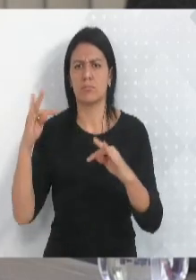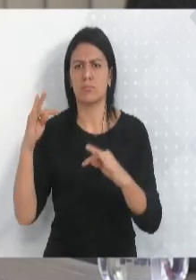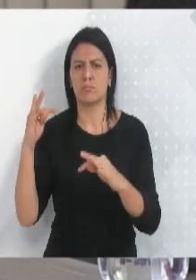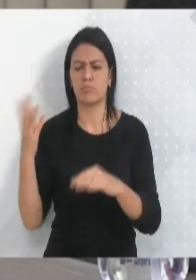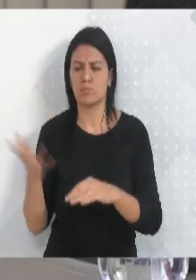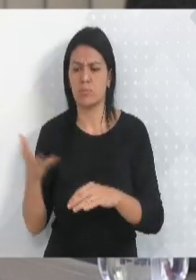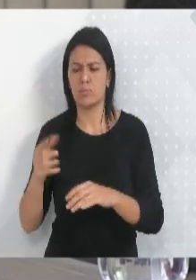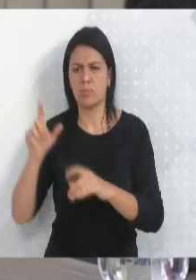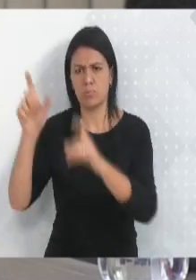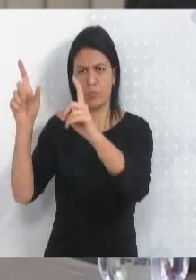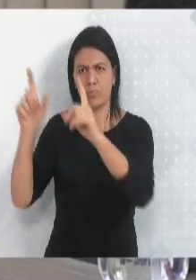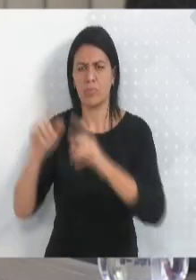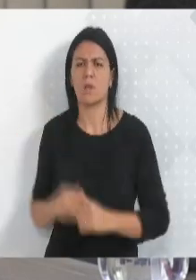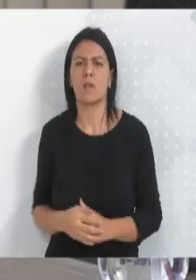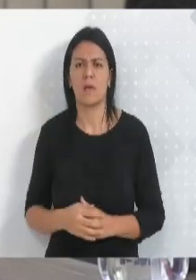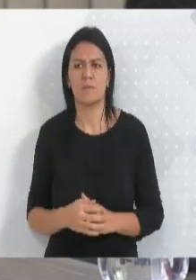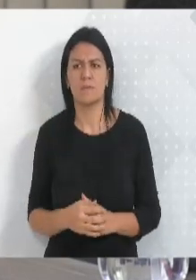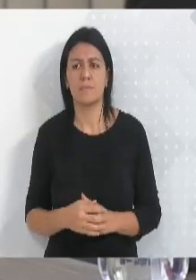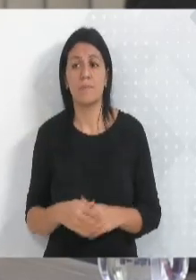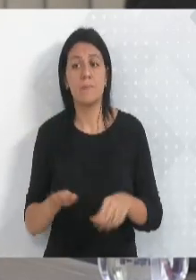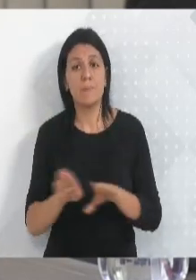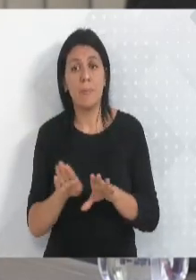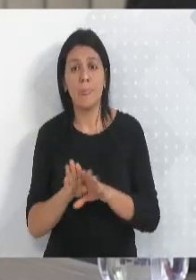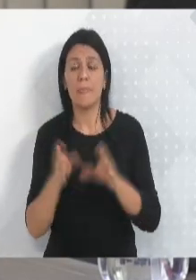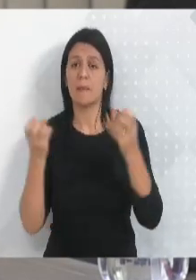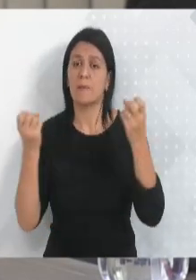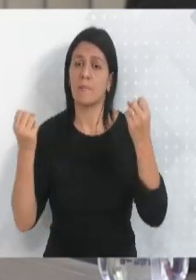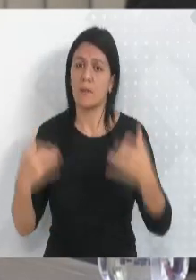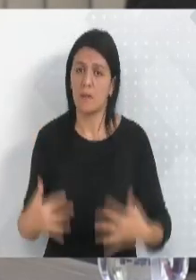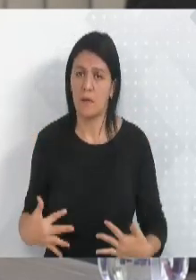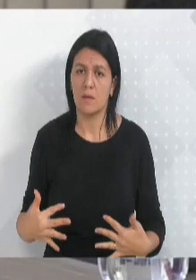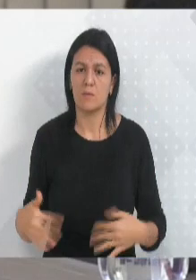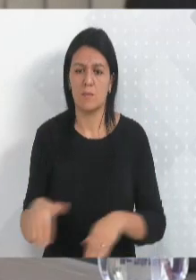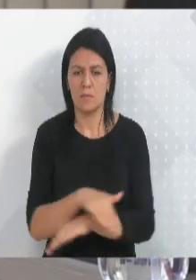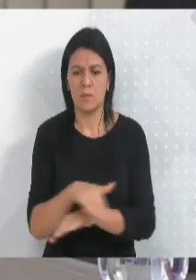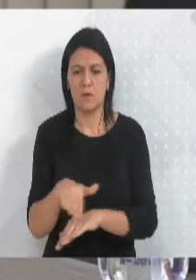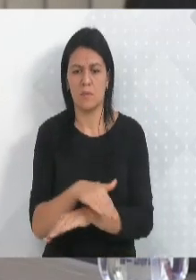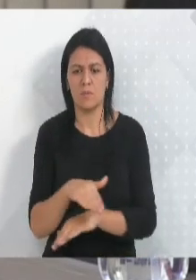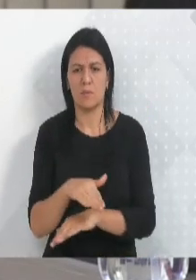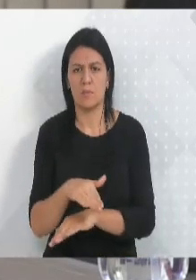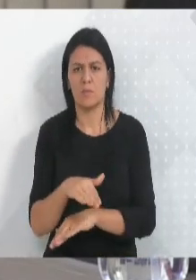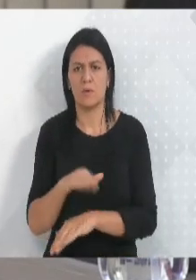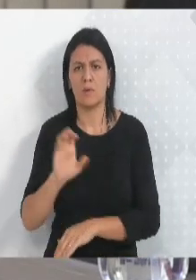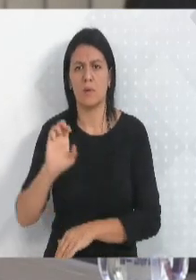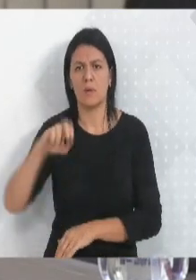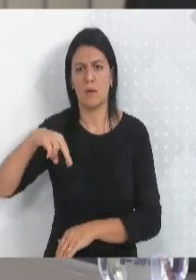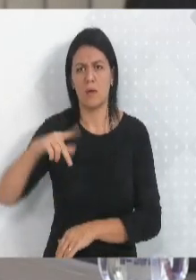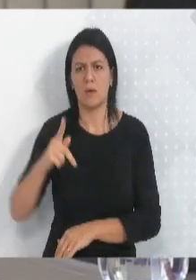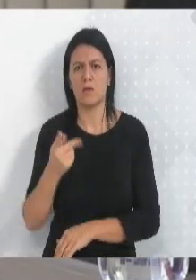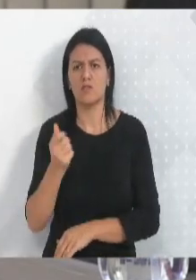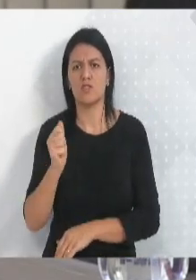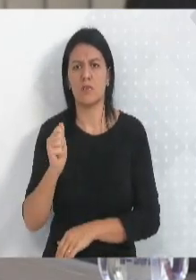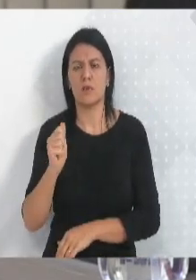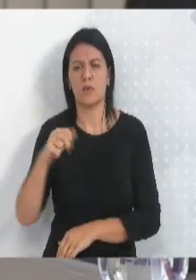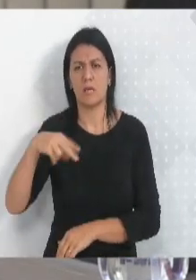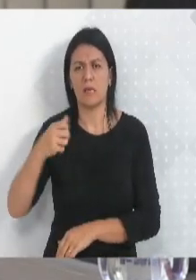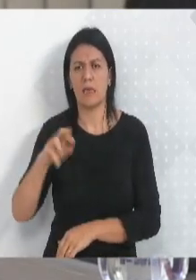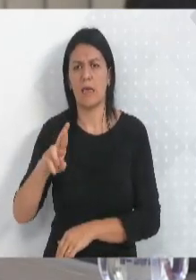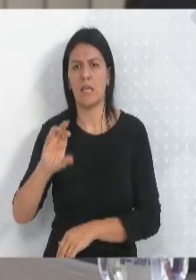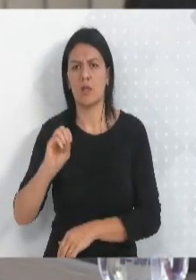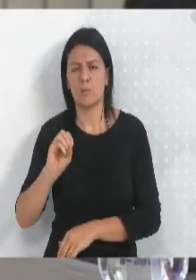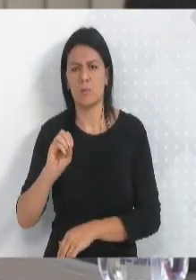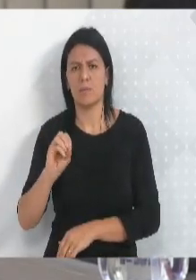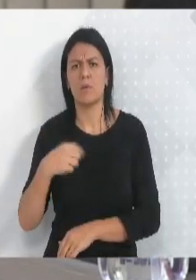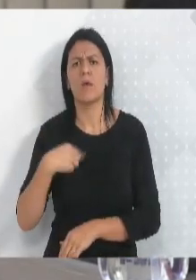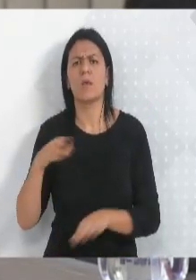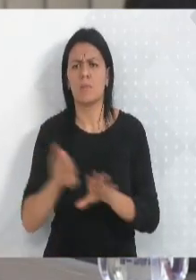velocidade. E daí, falando nessa situação especificamente da Rua Engenheiro do DEC, que Vossa Excelência comentou, também recebi queixas a respeito